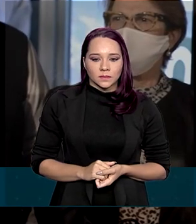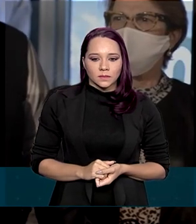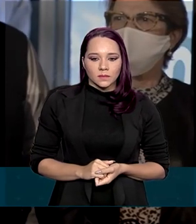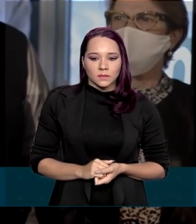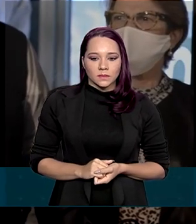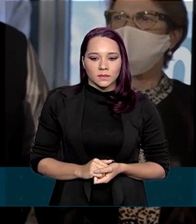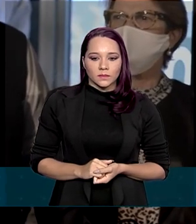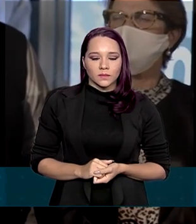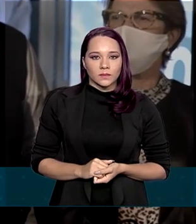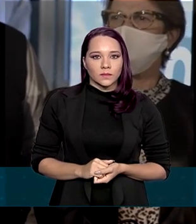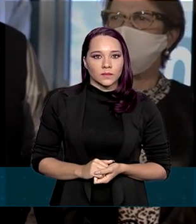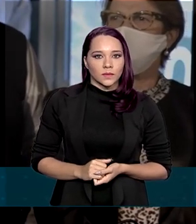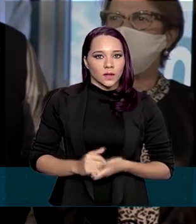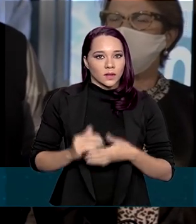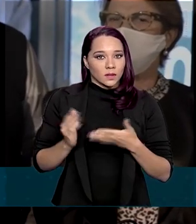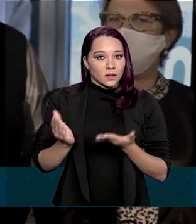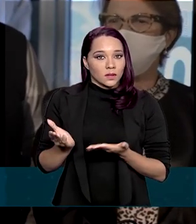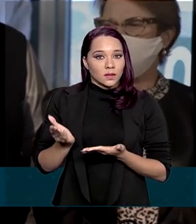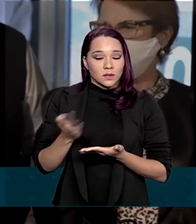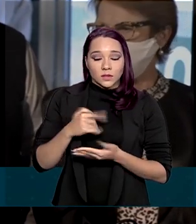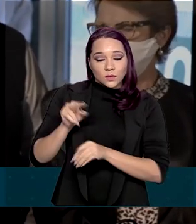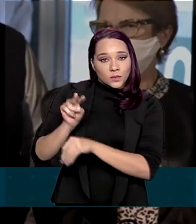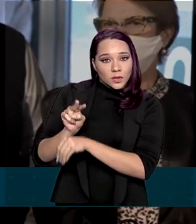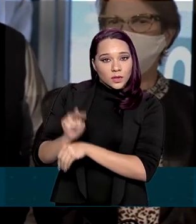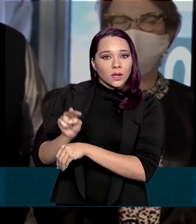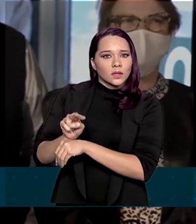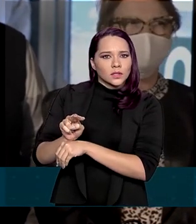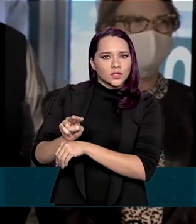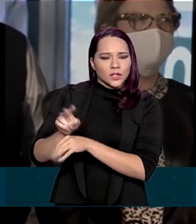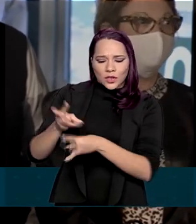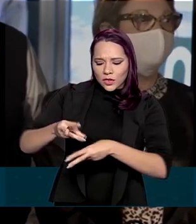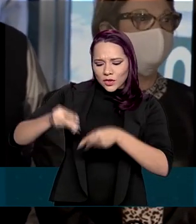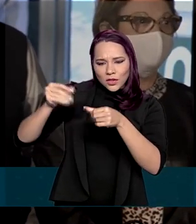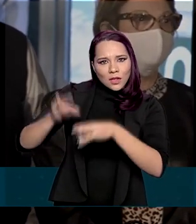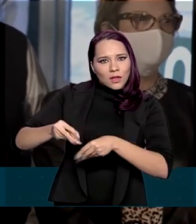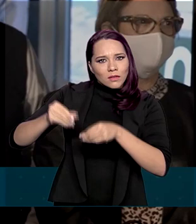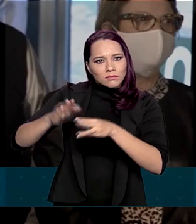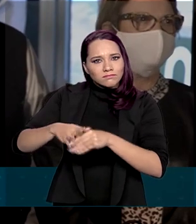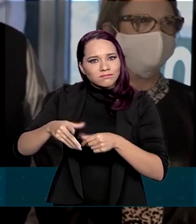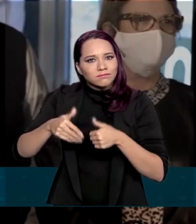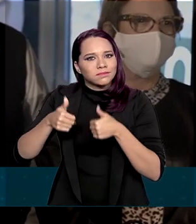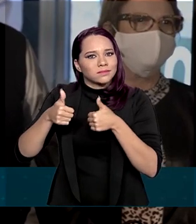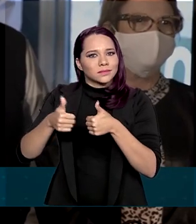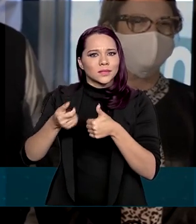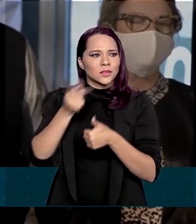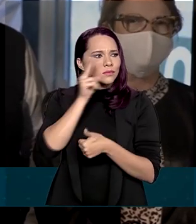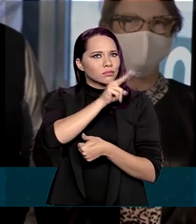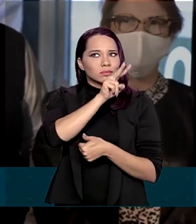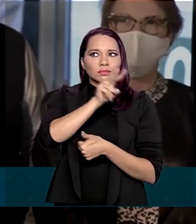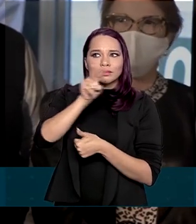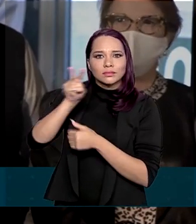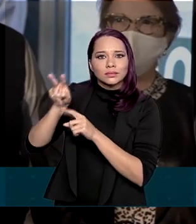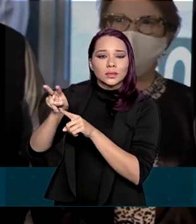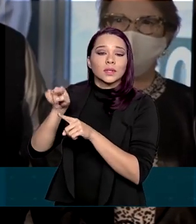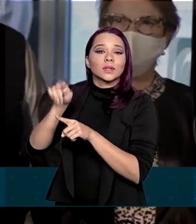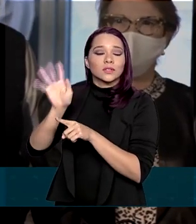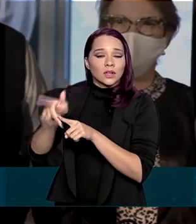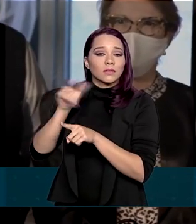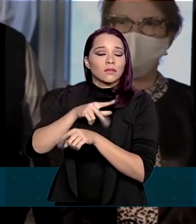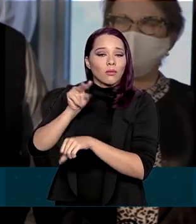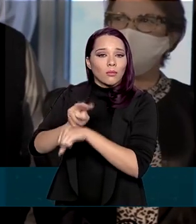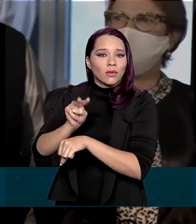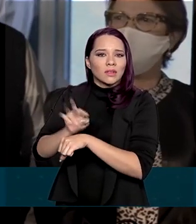Nós preservamos, sem incentivos, terras férteis. O que nós olhamos por aí está preservado,